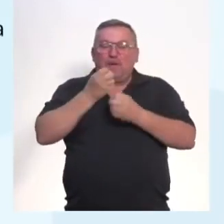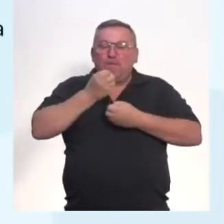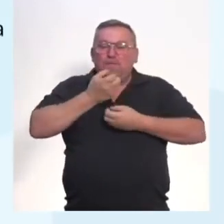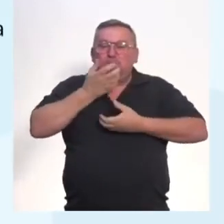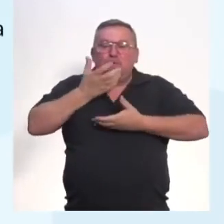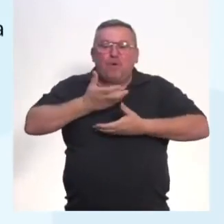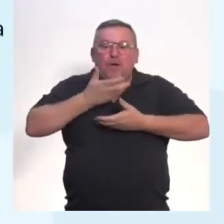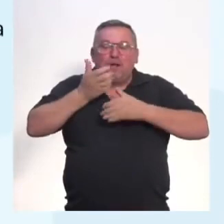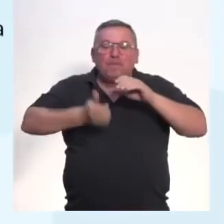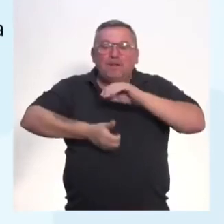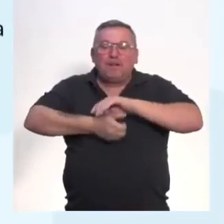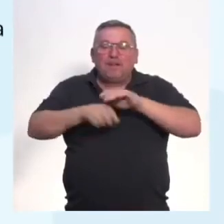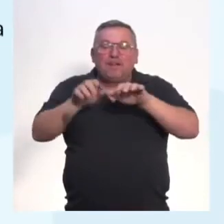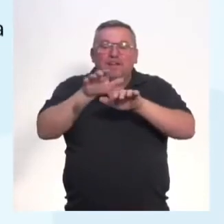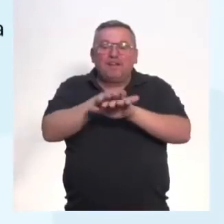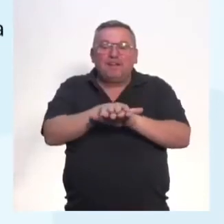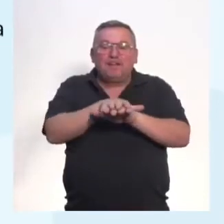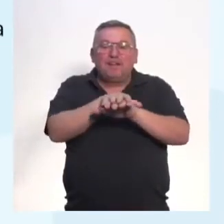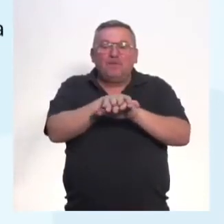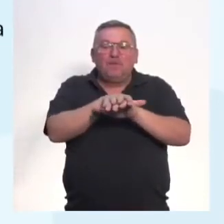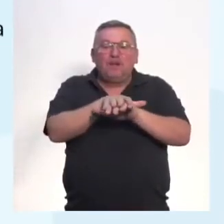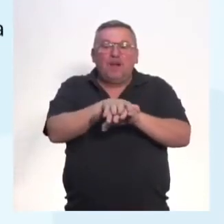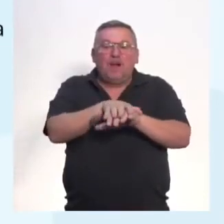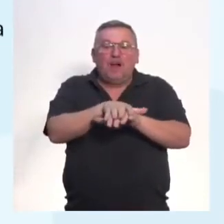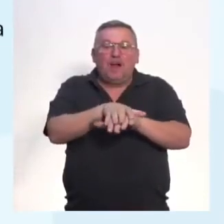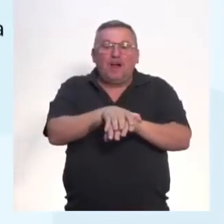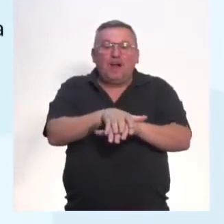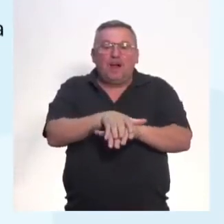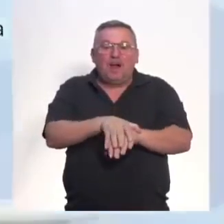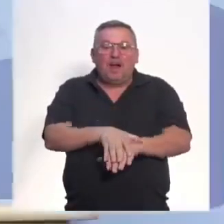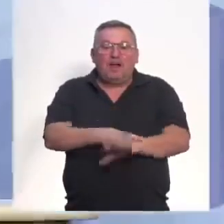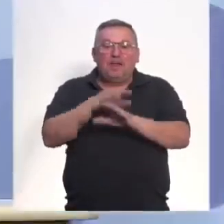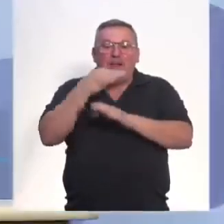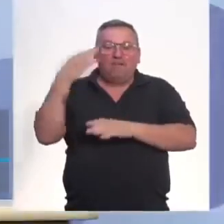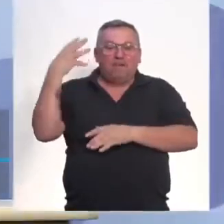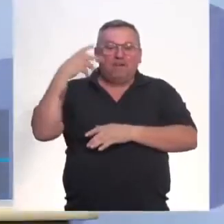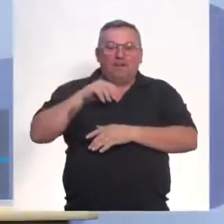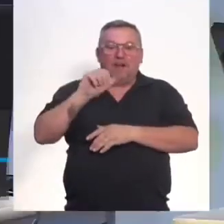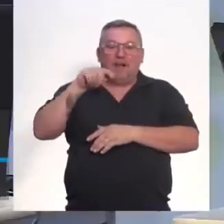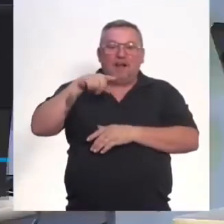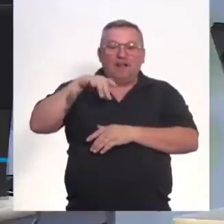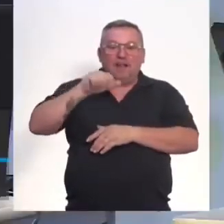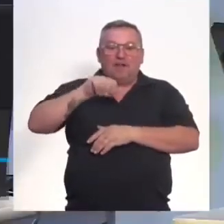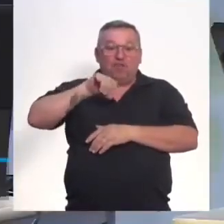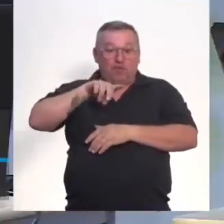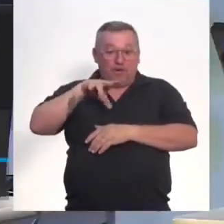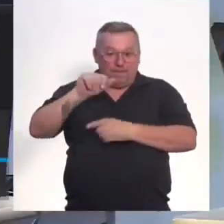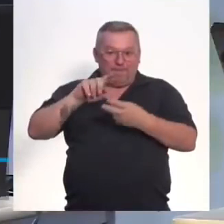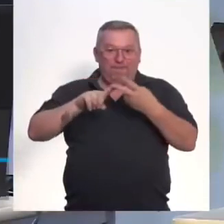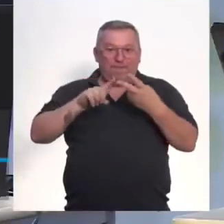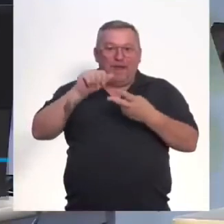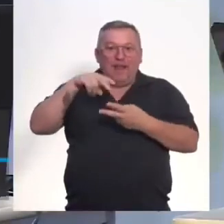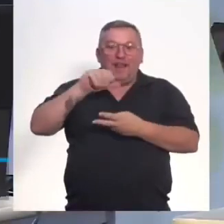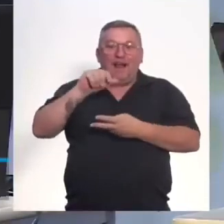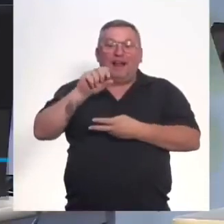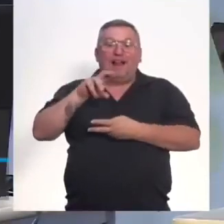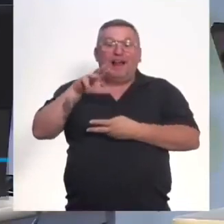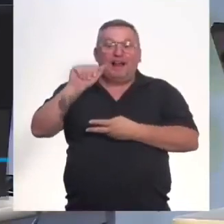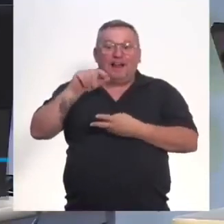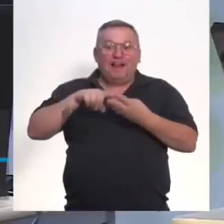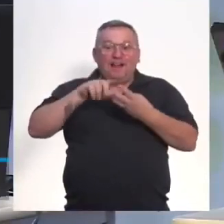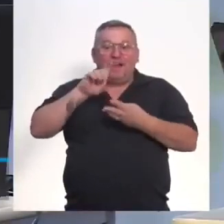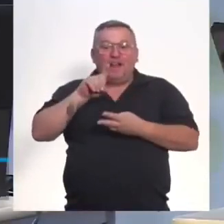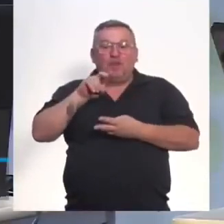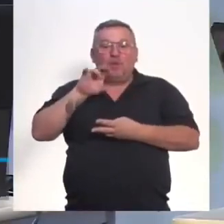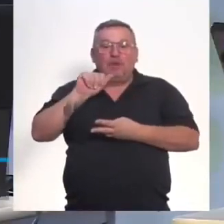das tartarugas? Ai, eu também recebi, achei lindo. Você vai falar da Ana Clara? Ana Júlia Moreno, Ana Clara e